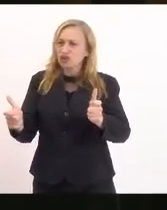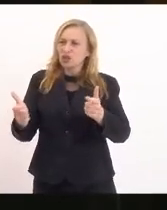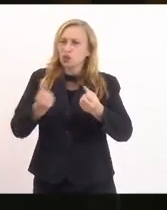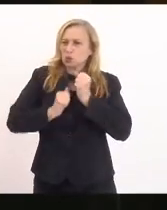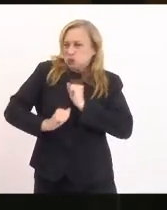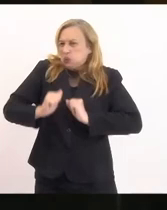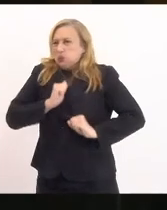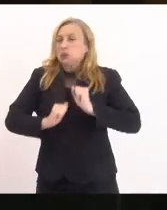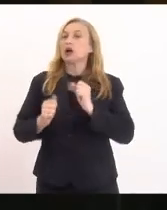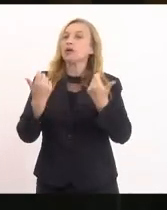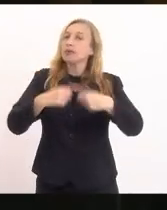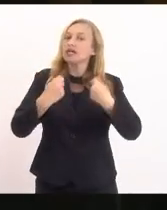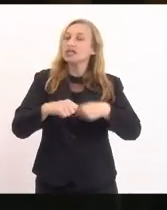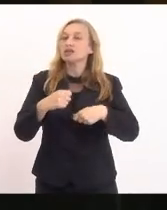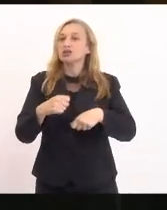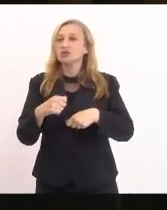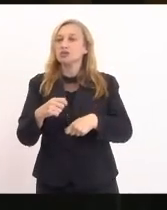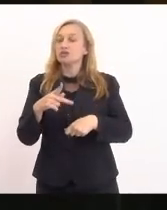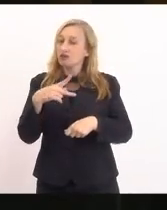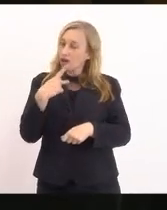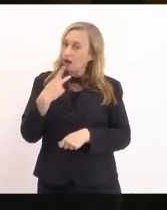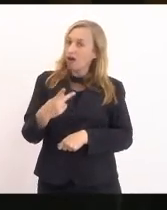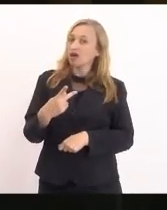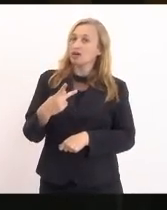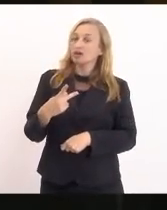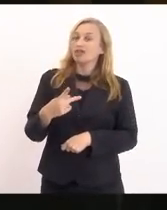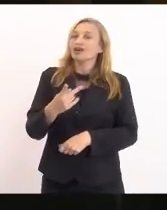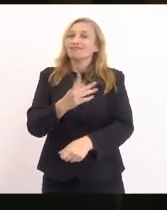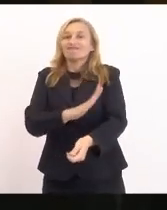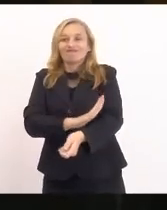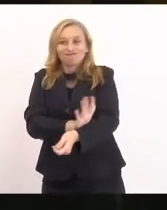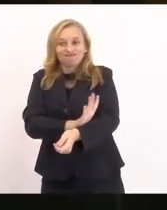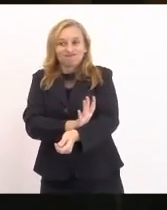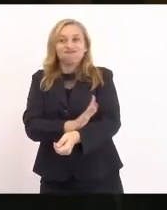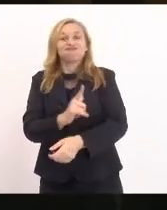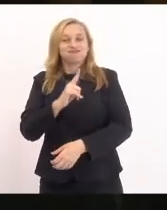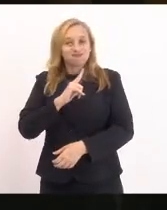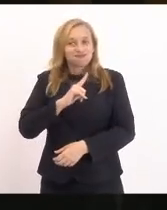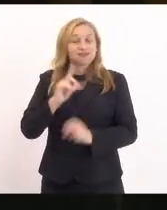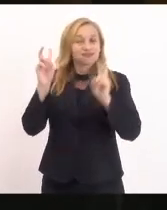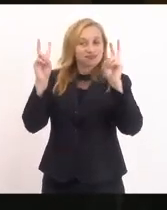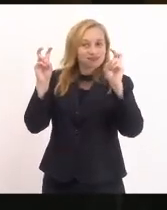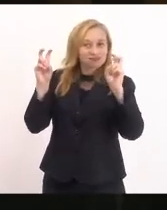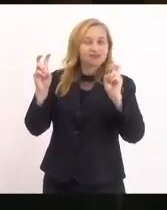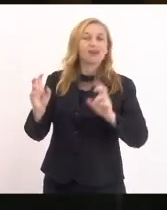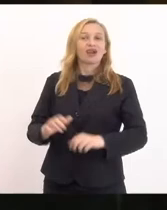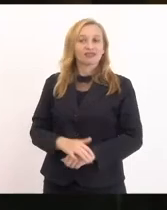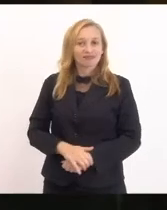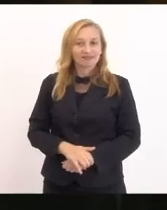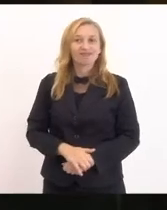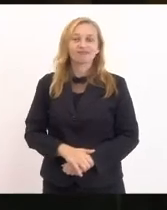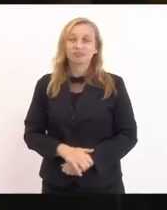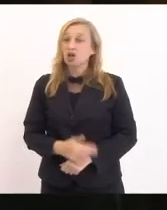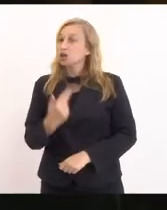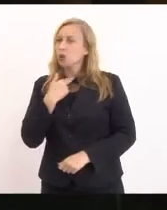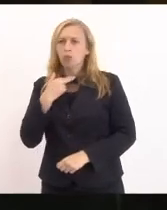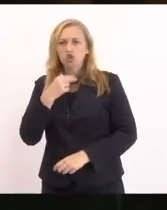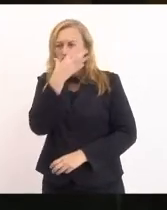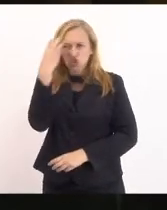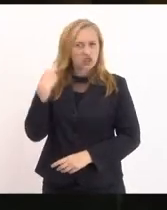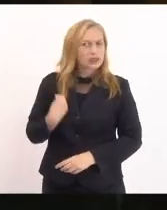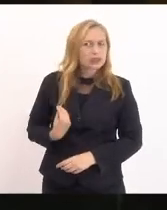ódio, é preciso ressaltar a marca do racismo nesses casos. A marca do racismo nesses casos que não pode ser